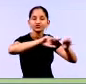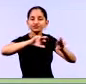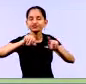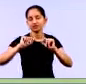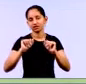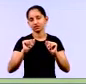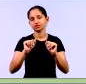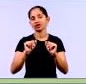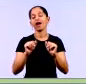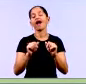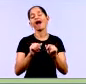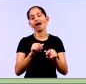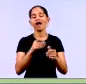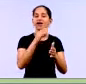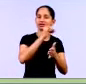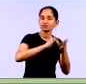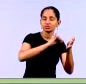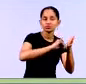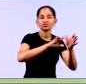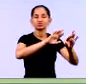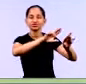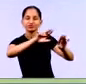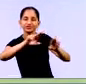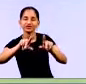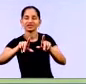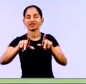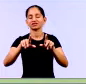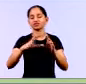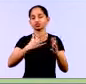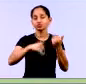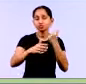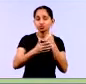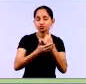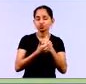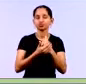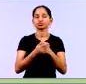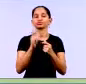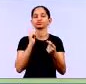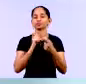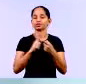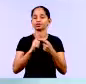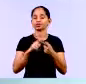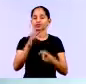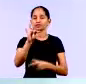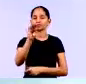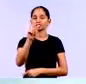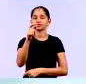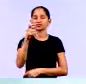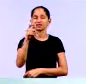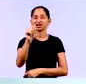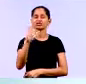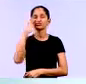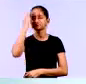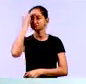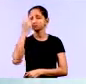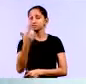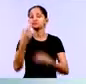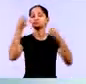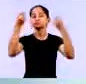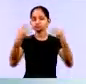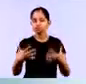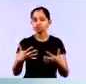processo. Isso quer dizer o quê, gente? O que quer dizer essa taxa padrão de consumo? Muito bem.